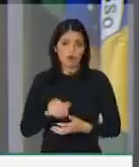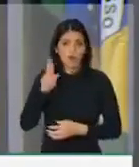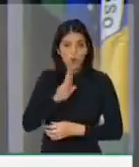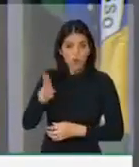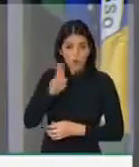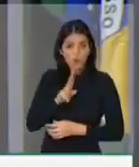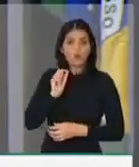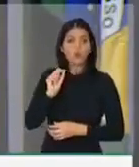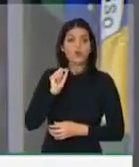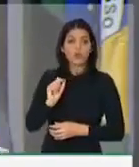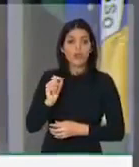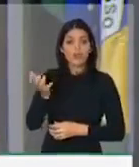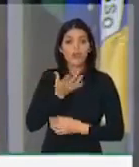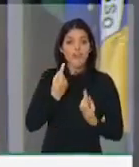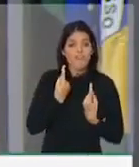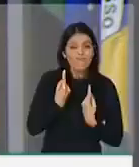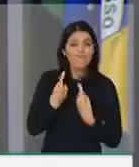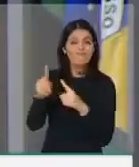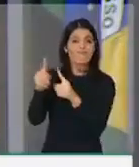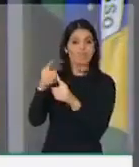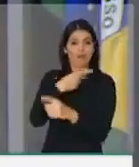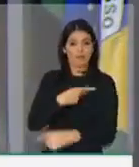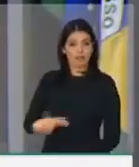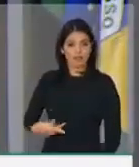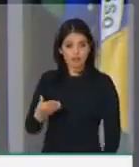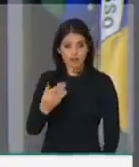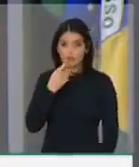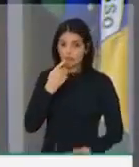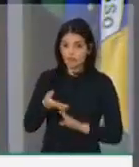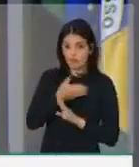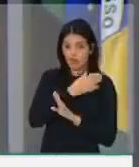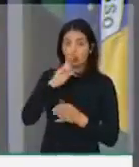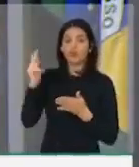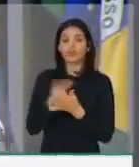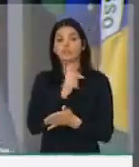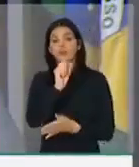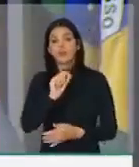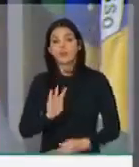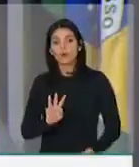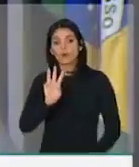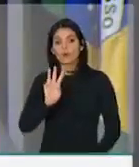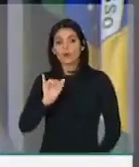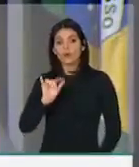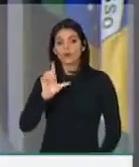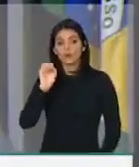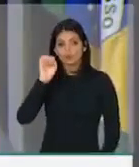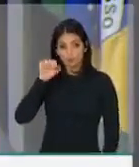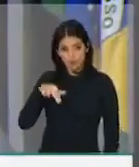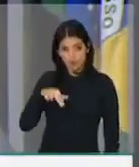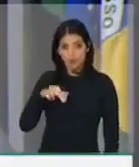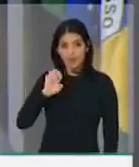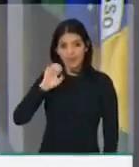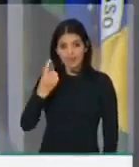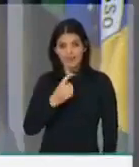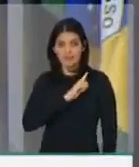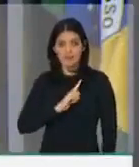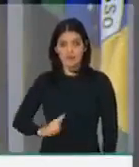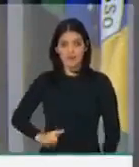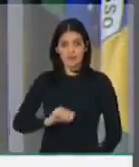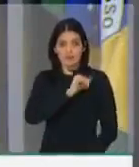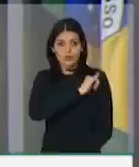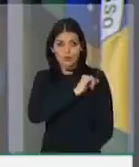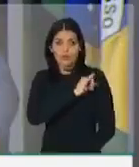para poder estar atacando o presidente recentemente Wilson vídeo hoje governador do Rio foi para lá